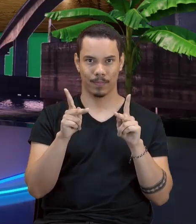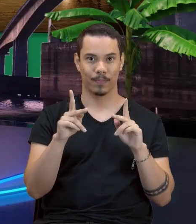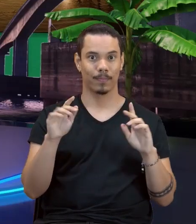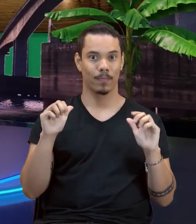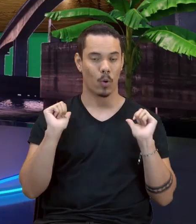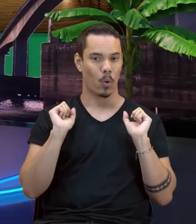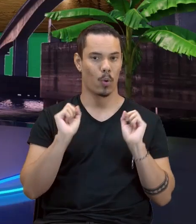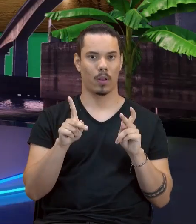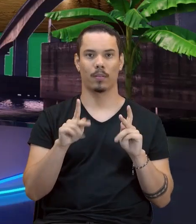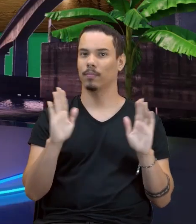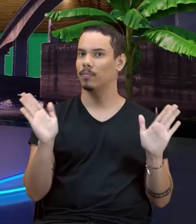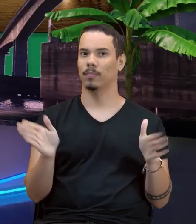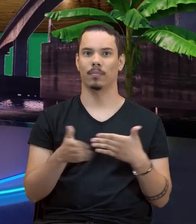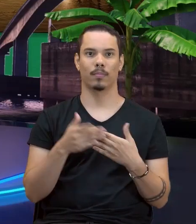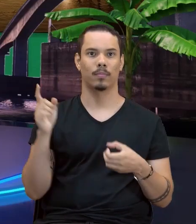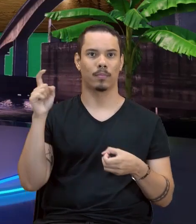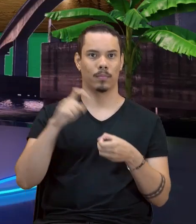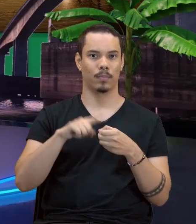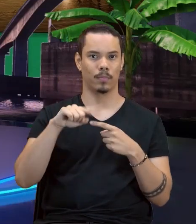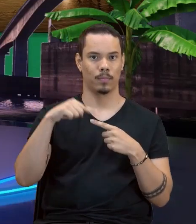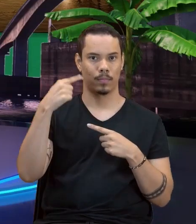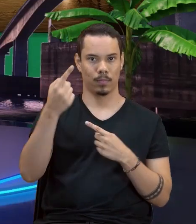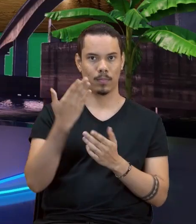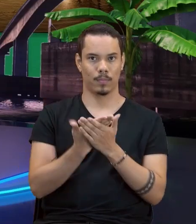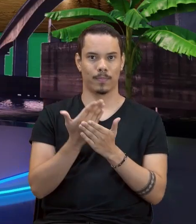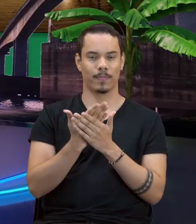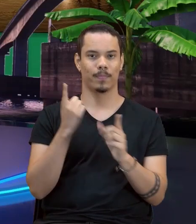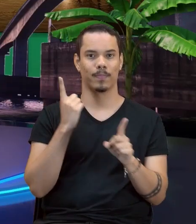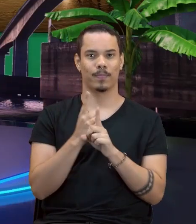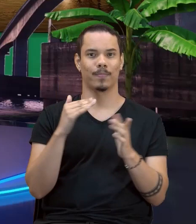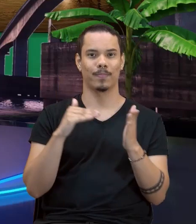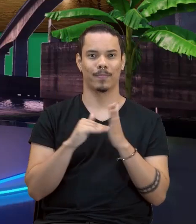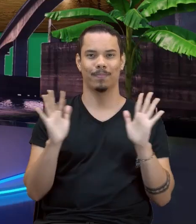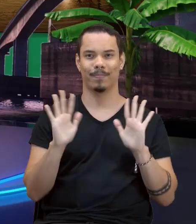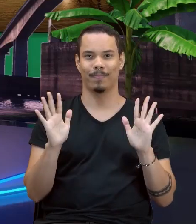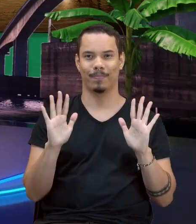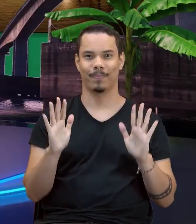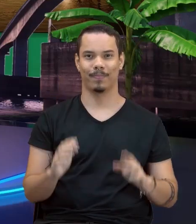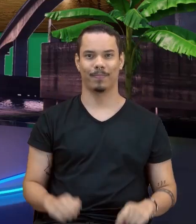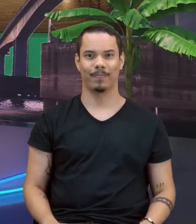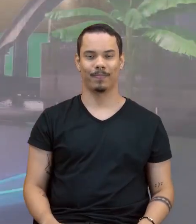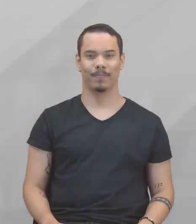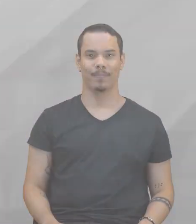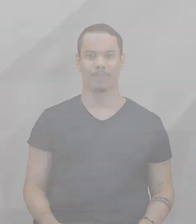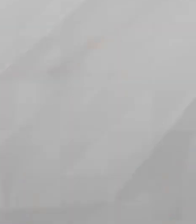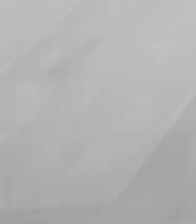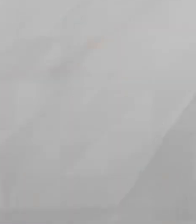galera? Então é isso, a gente volta no nosso próximo encontro. Até mais, tchau! Grande abraço!